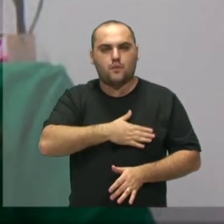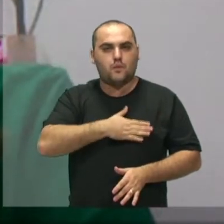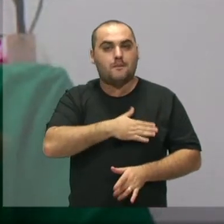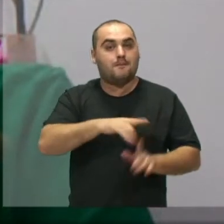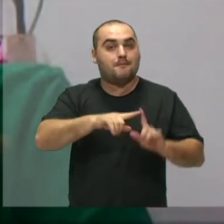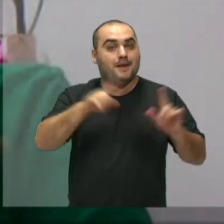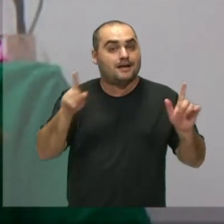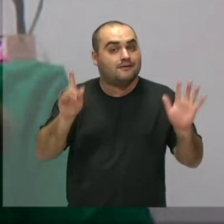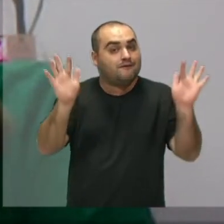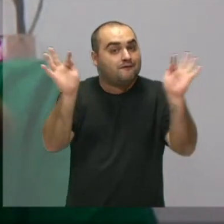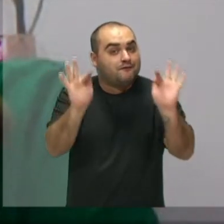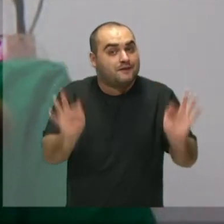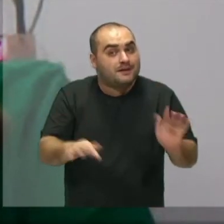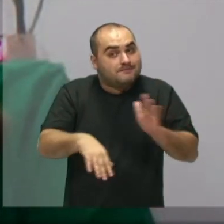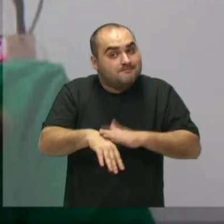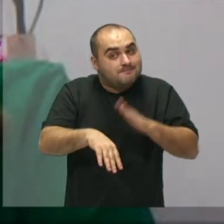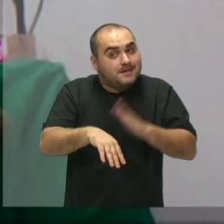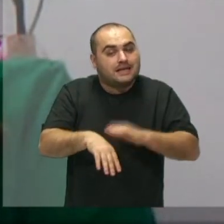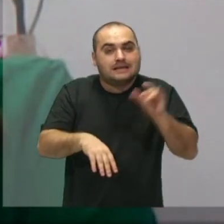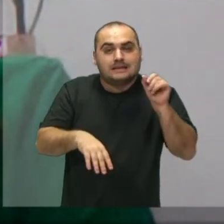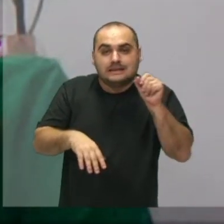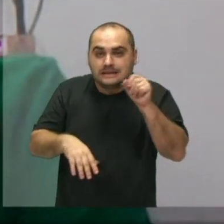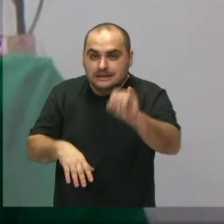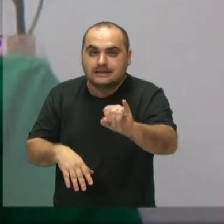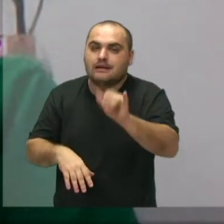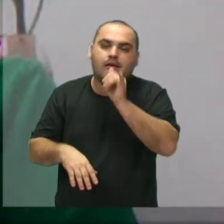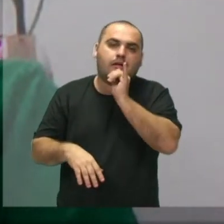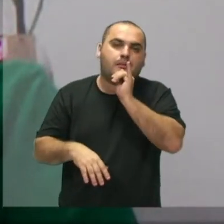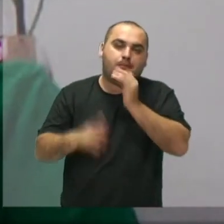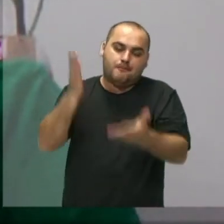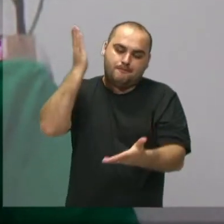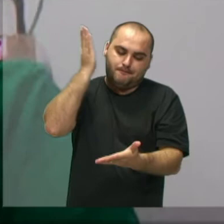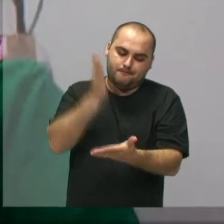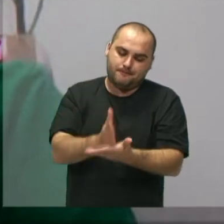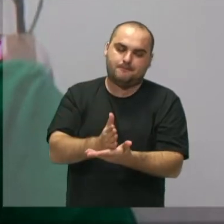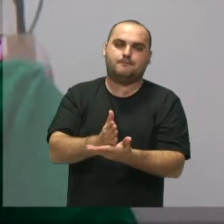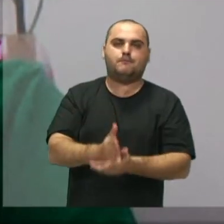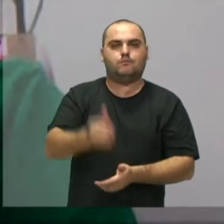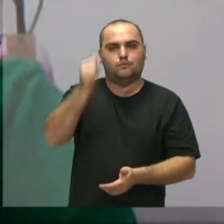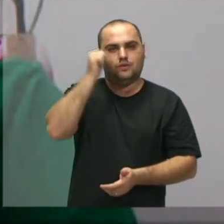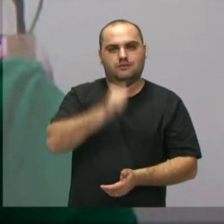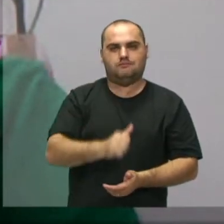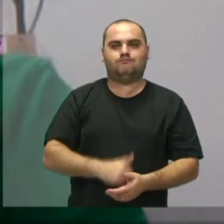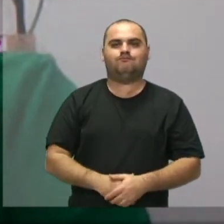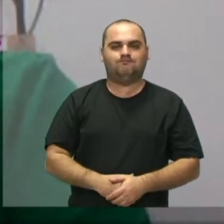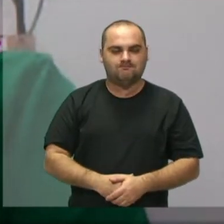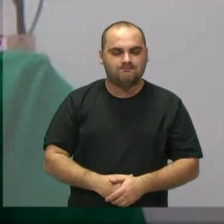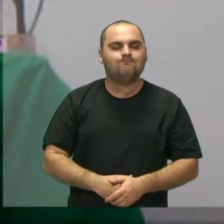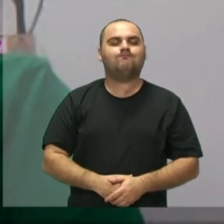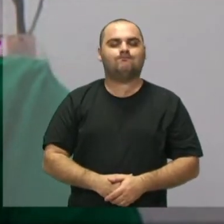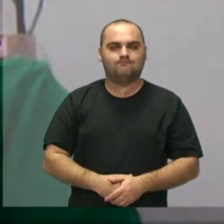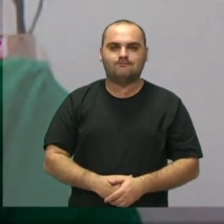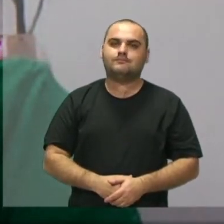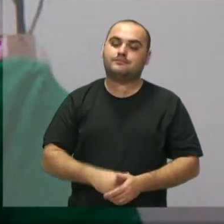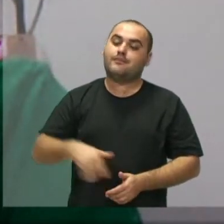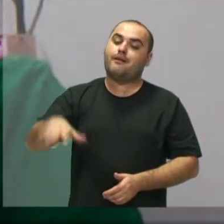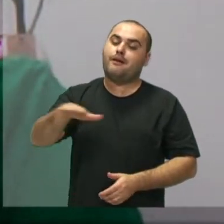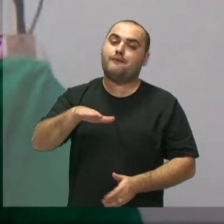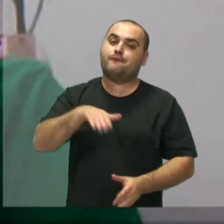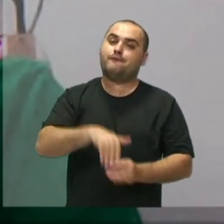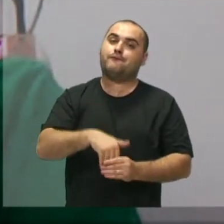muito mais feliz se pelo menos a metade fosse mulheres, né? Infelizmente, essa eleição